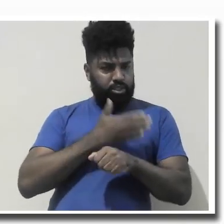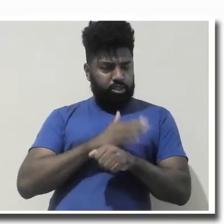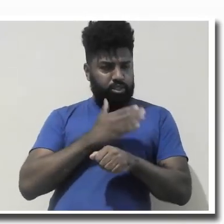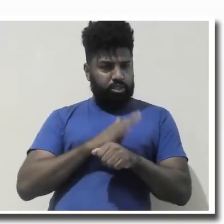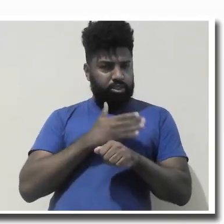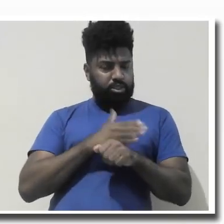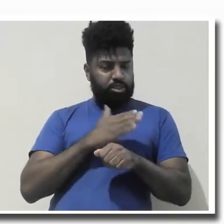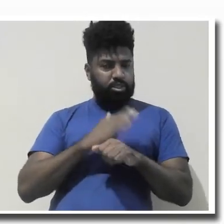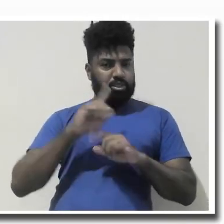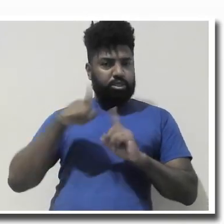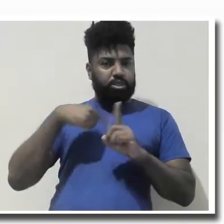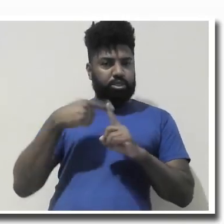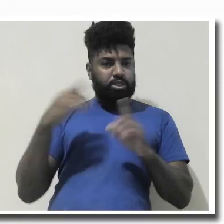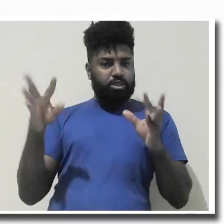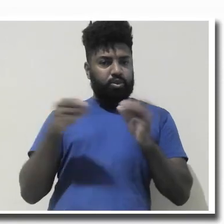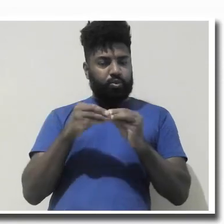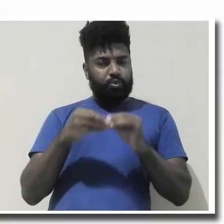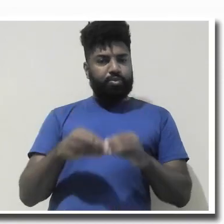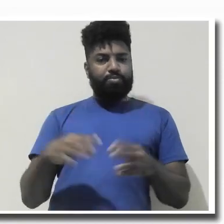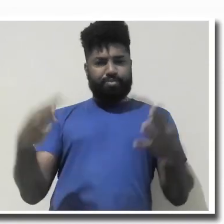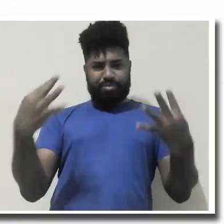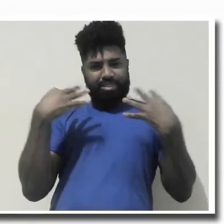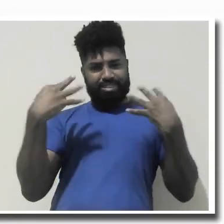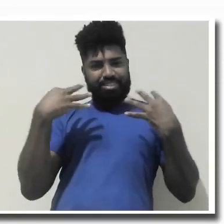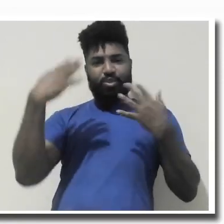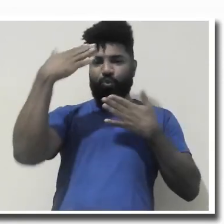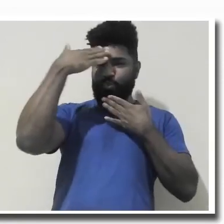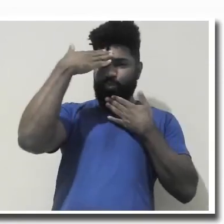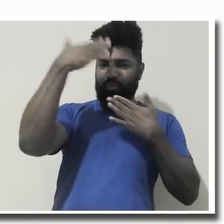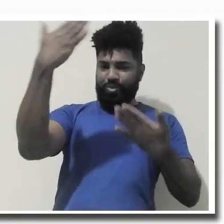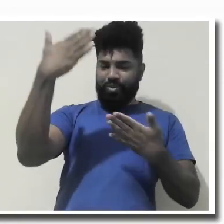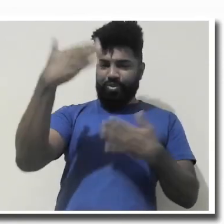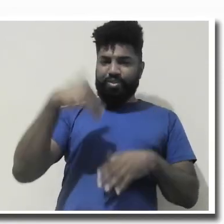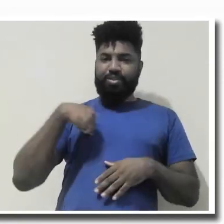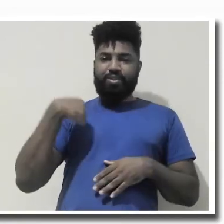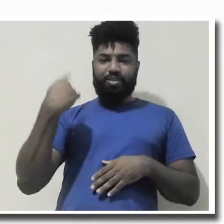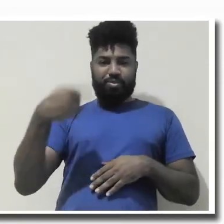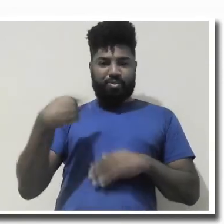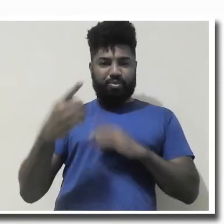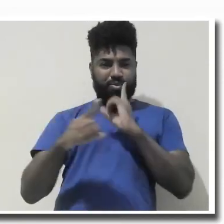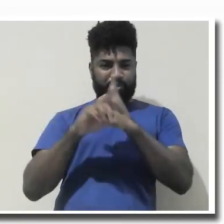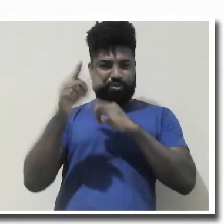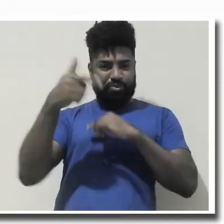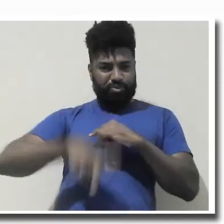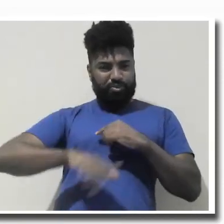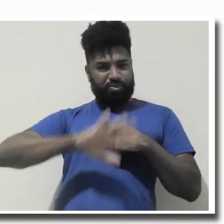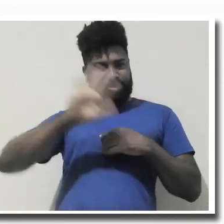estudo extra. Obrigado pela atenção e até uma próxima oportunidade.